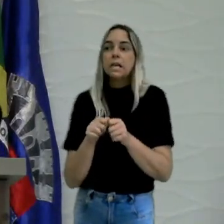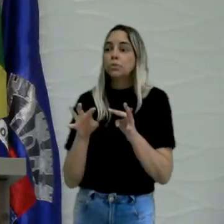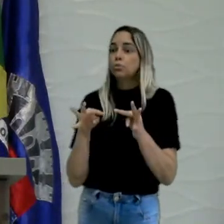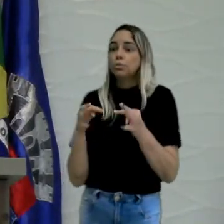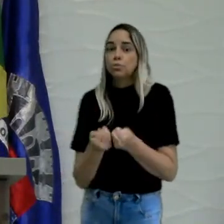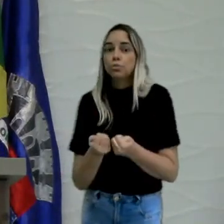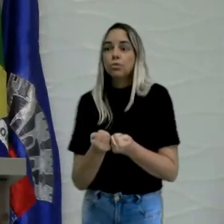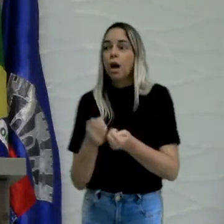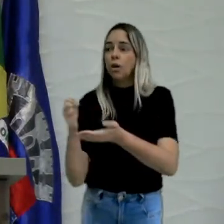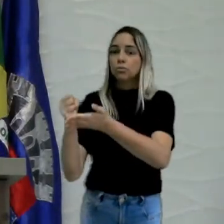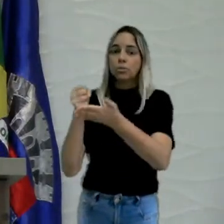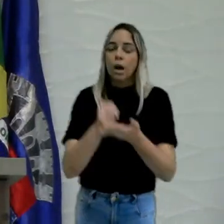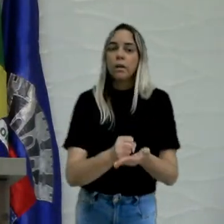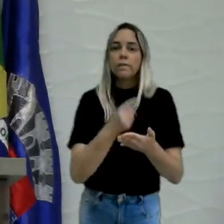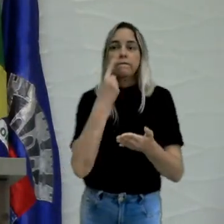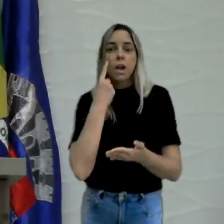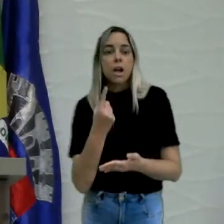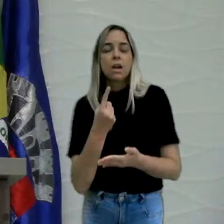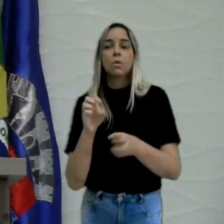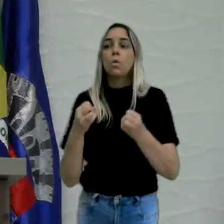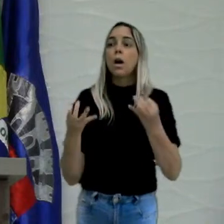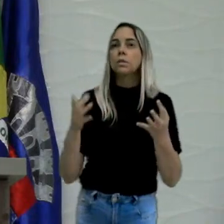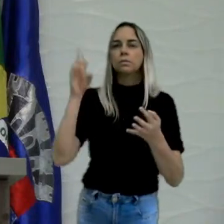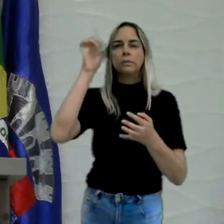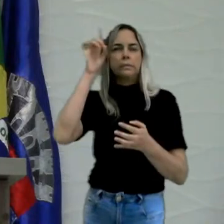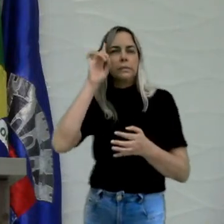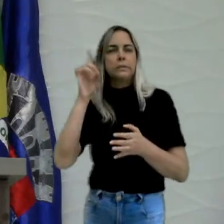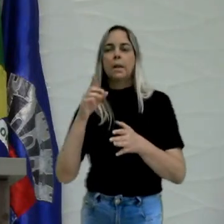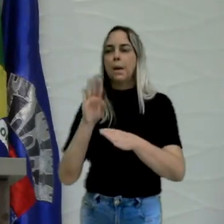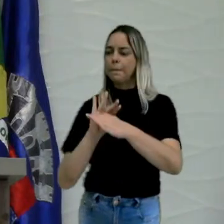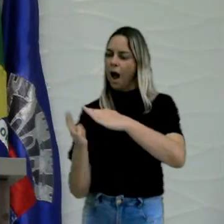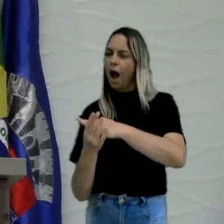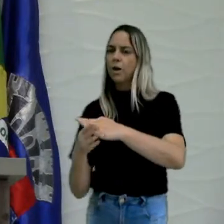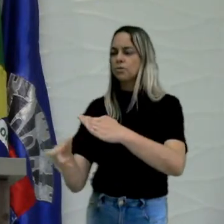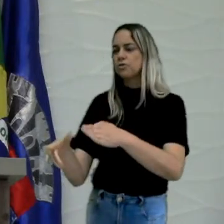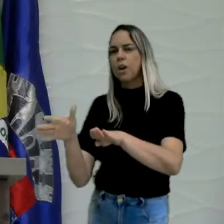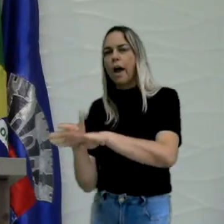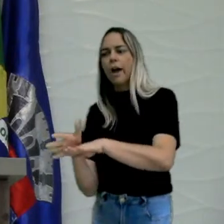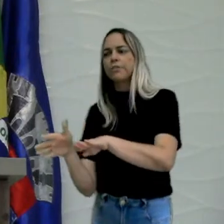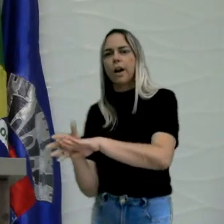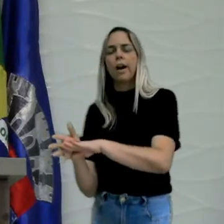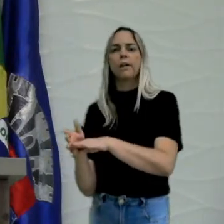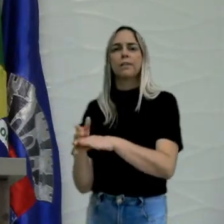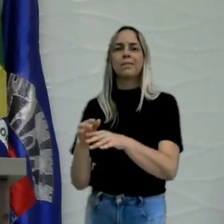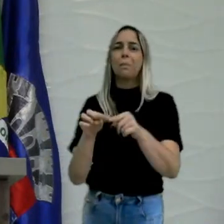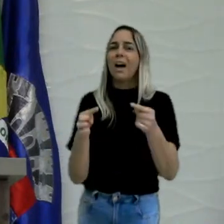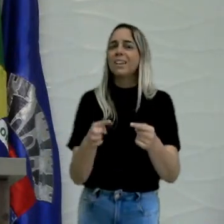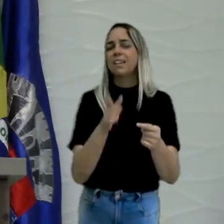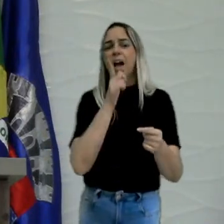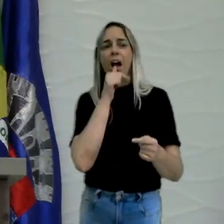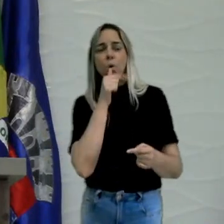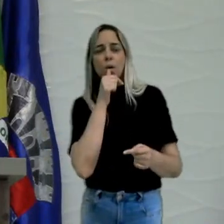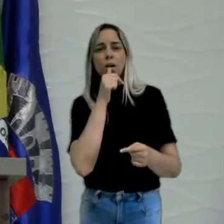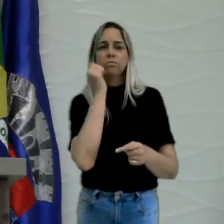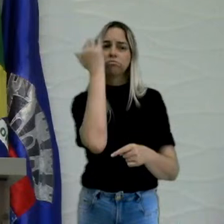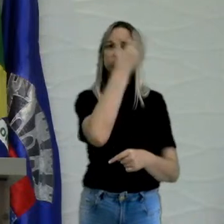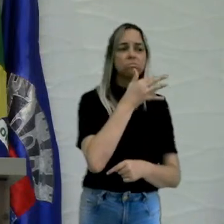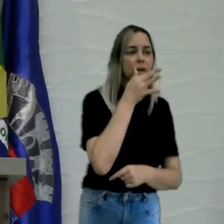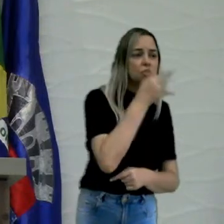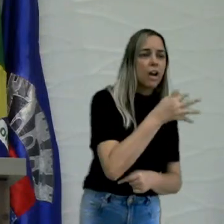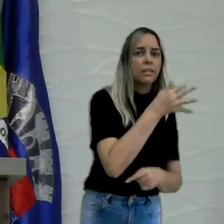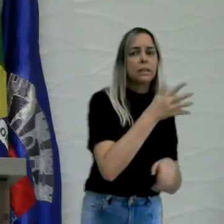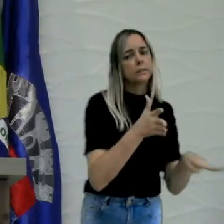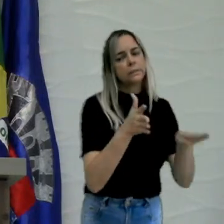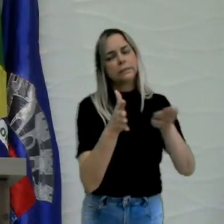dias, repetindo nos bairros. Mas que não era fácil pela quantidade de água que sai de Belo Jardim para cá.